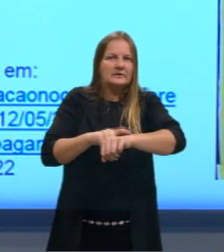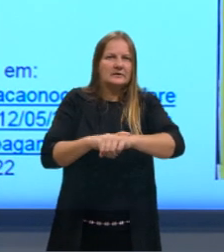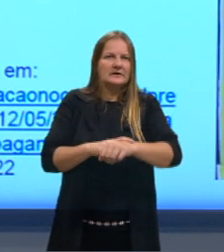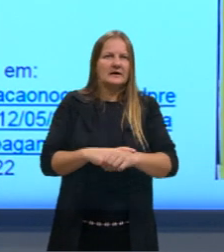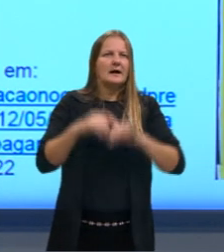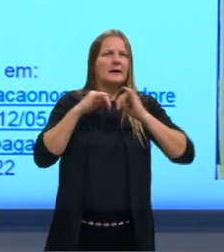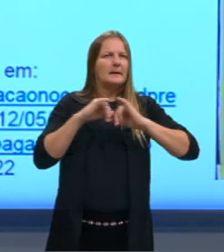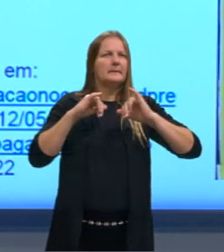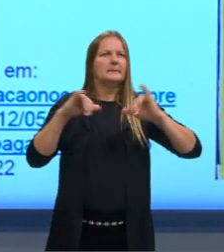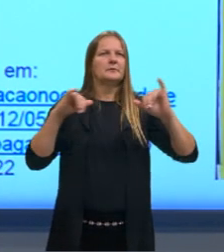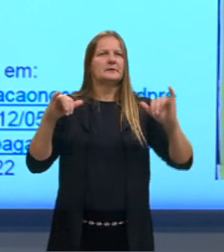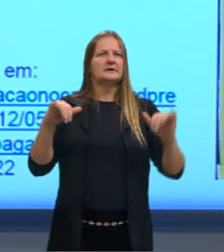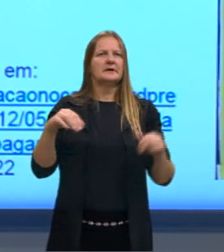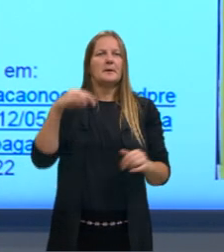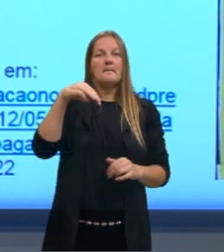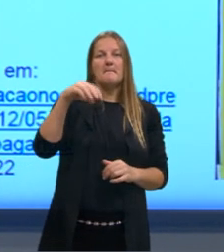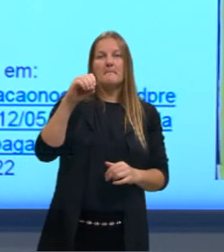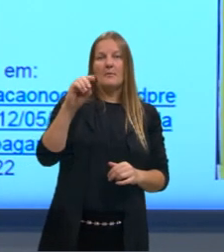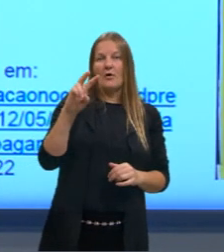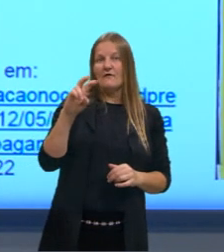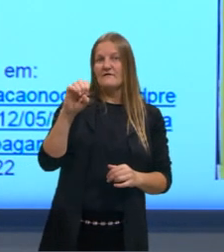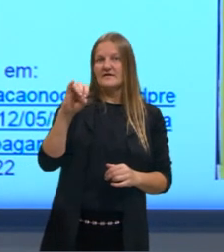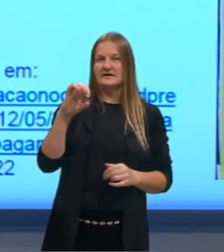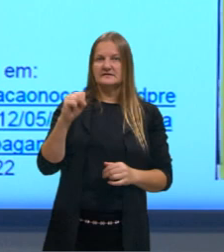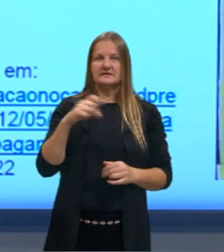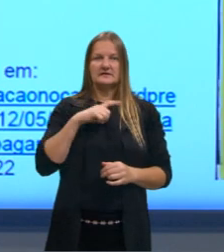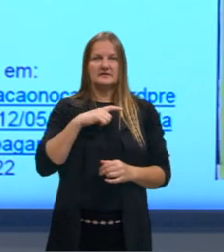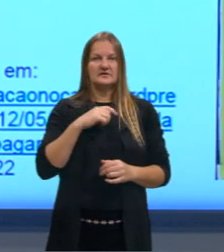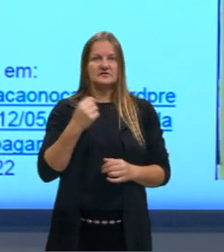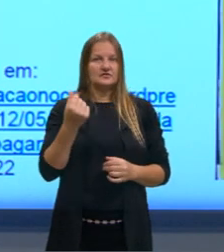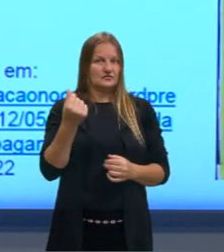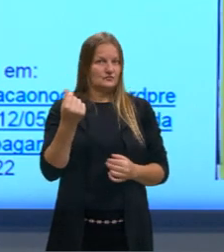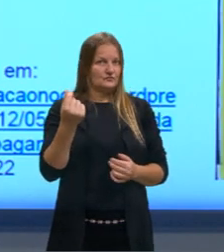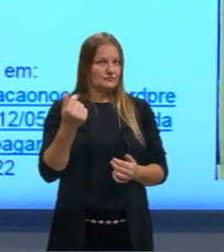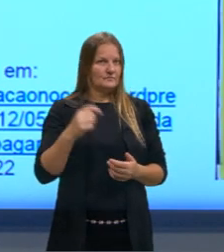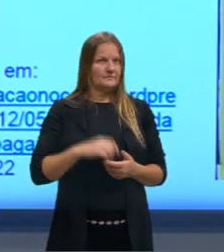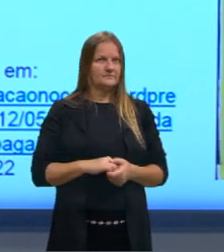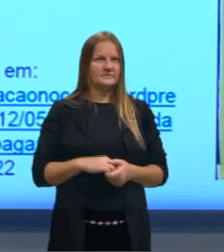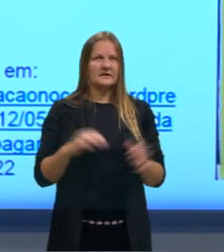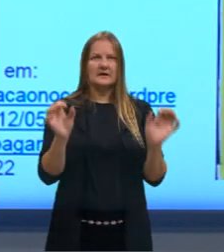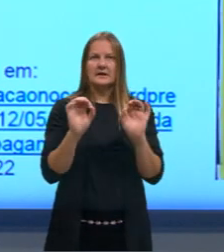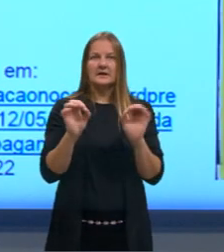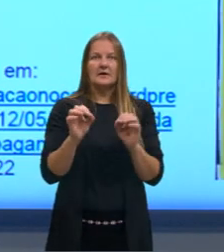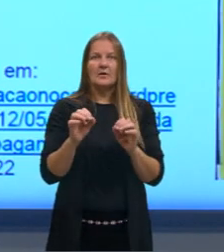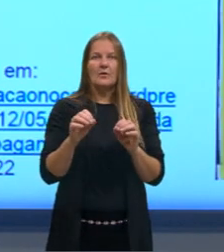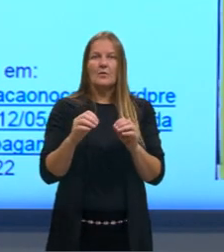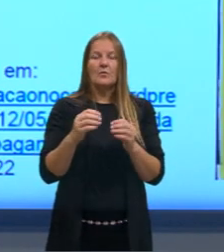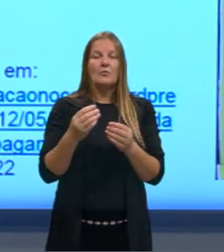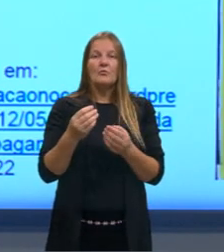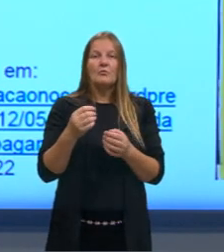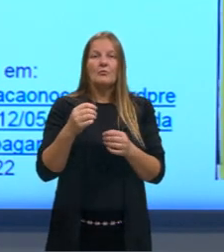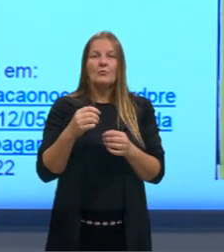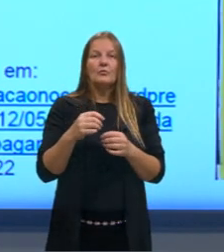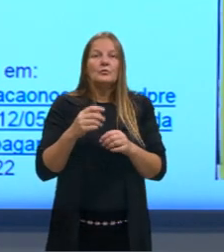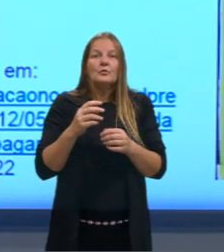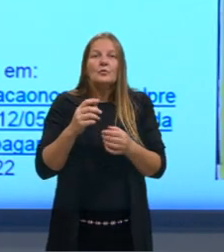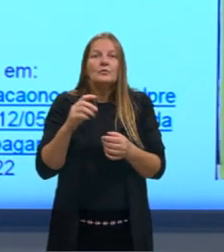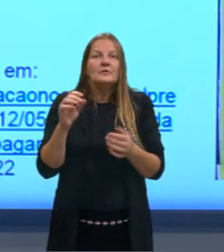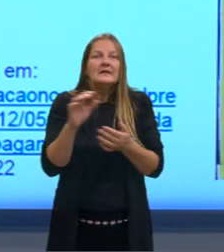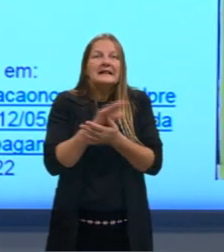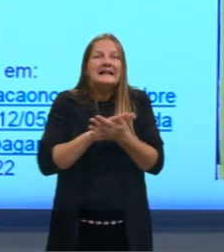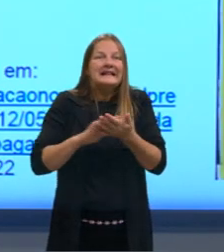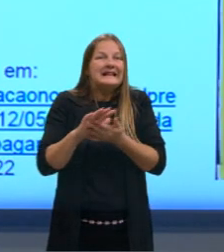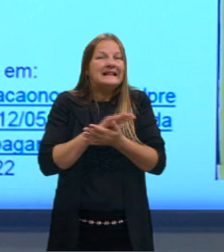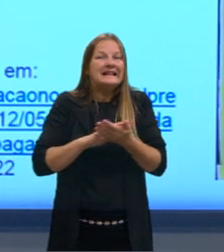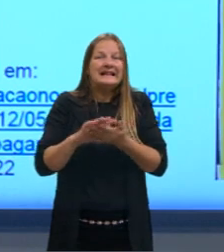daí a propaganda diz o seguinte móveis por esses preços e não vão durar nada